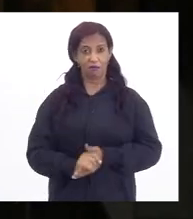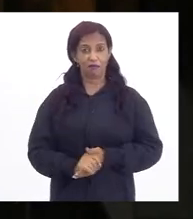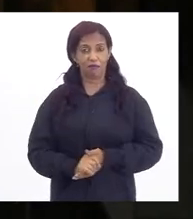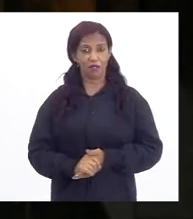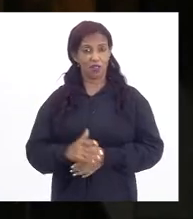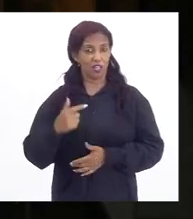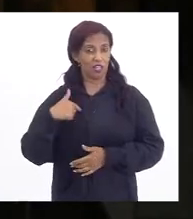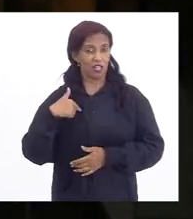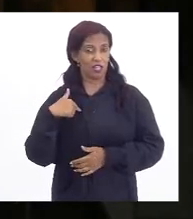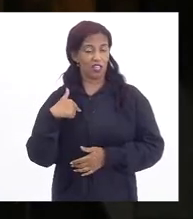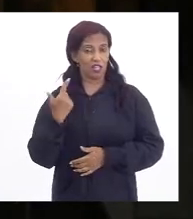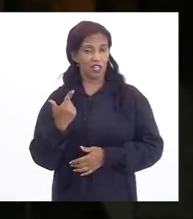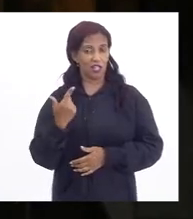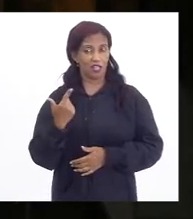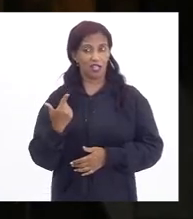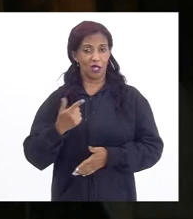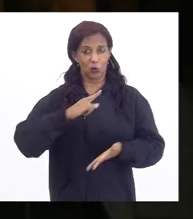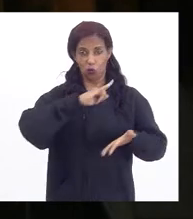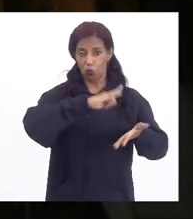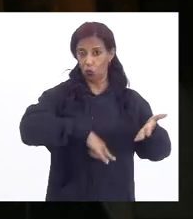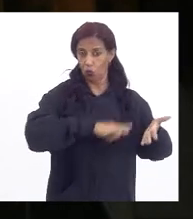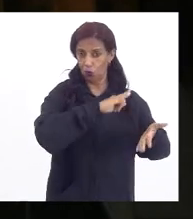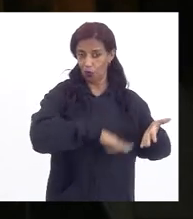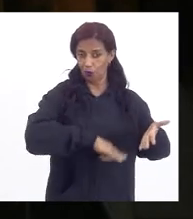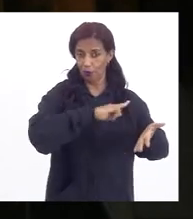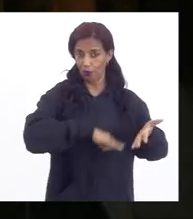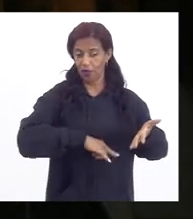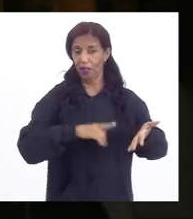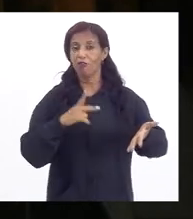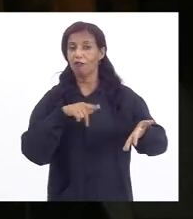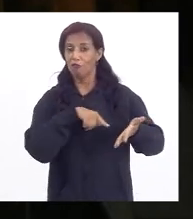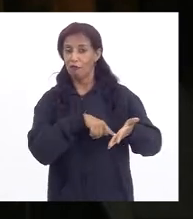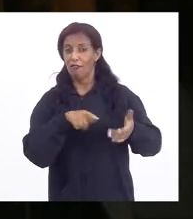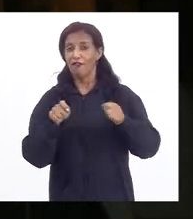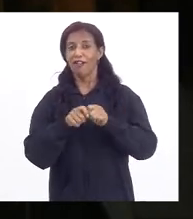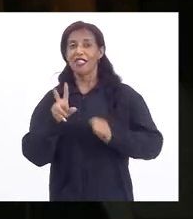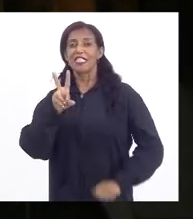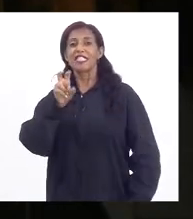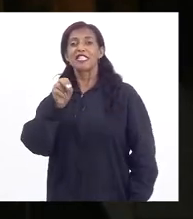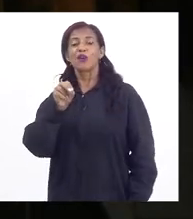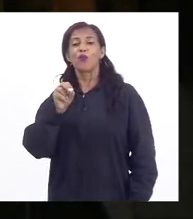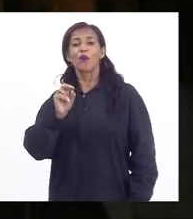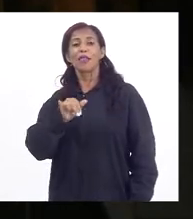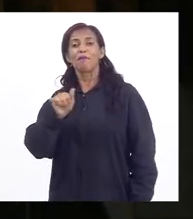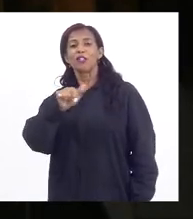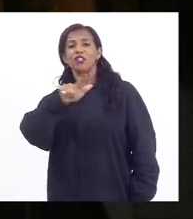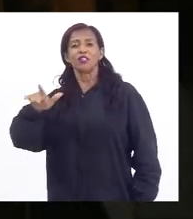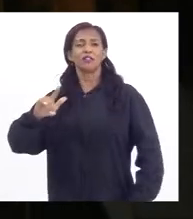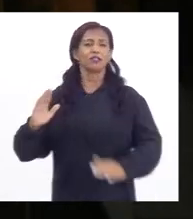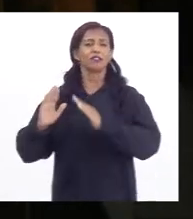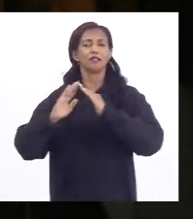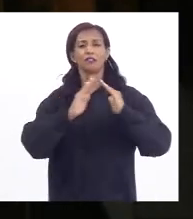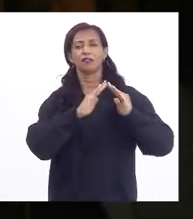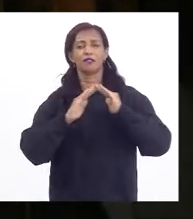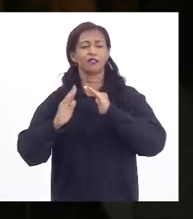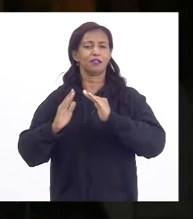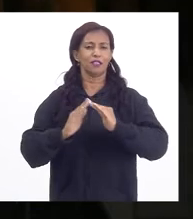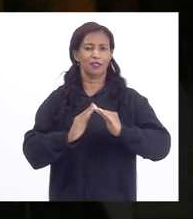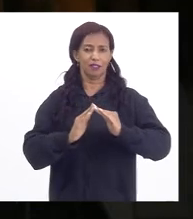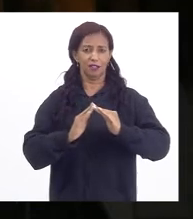no papel, deputada Marta Rocha, irá construir 50 mil habitações